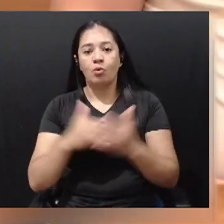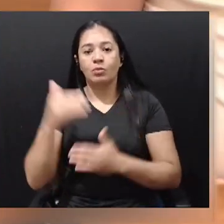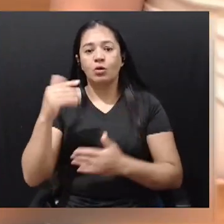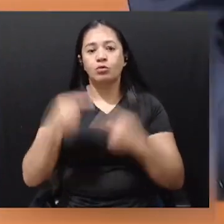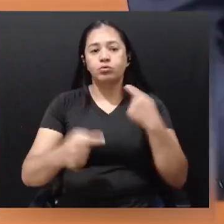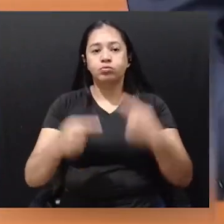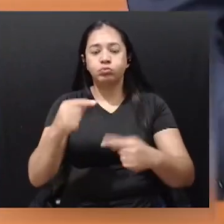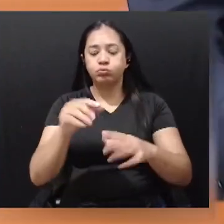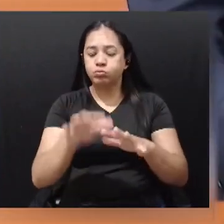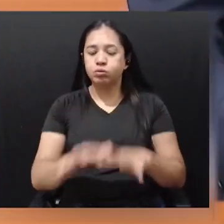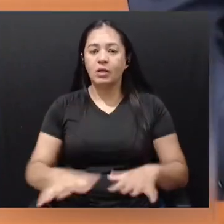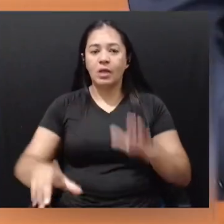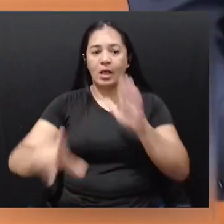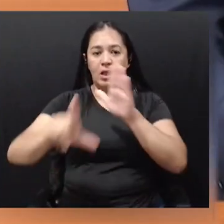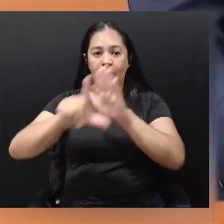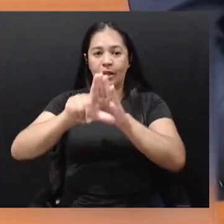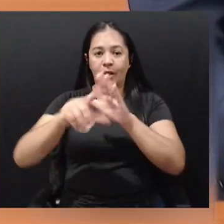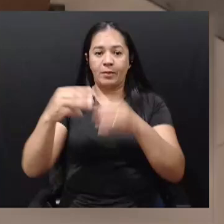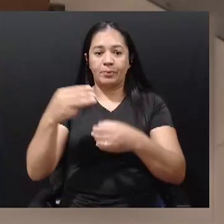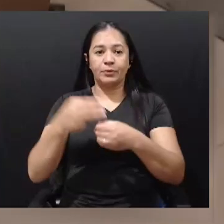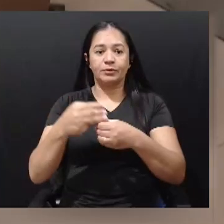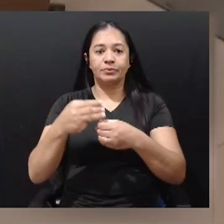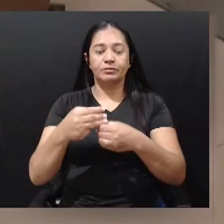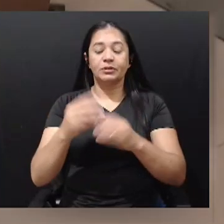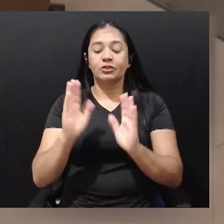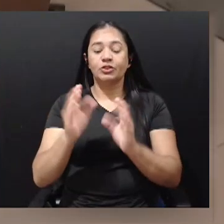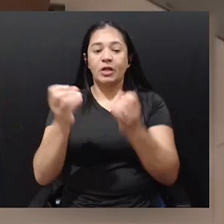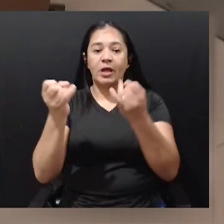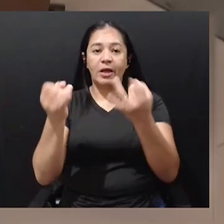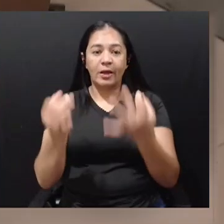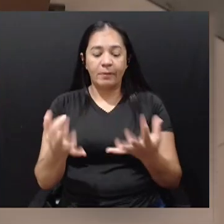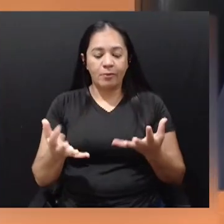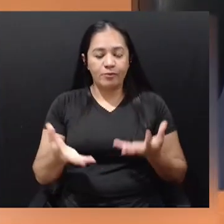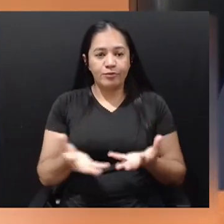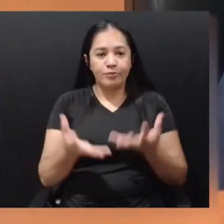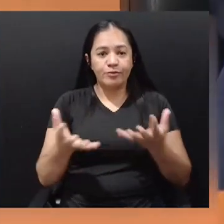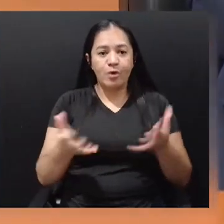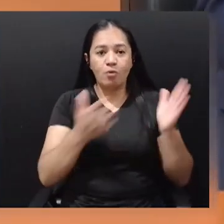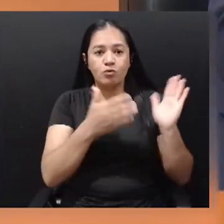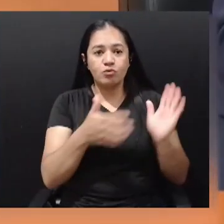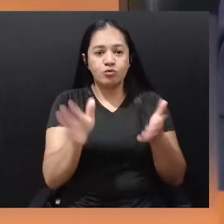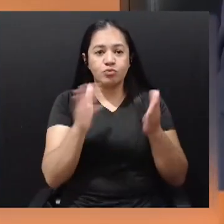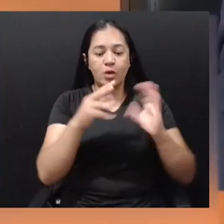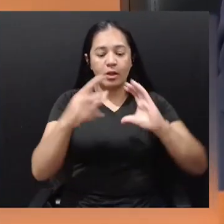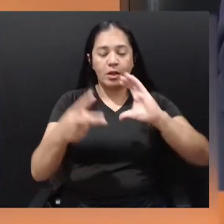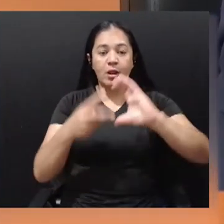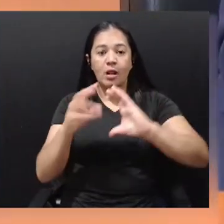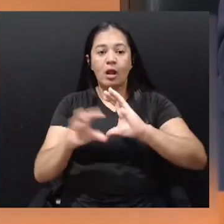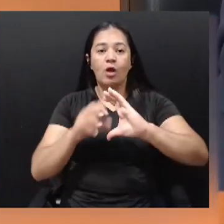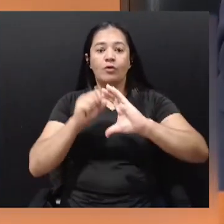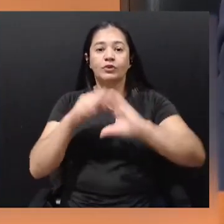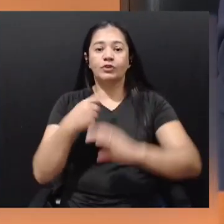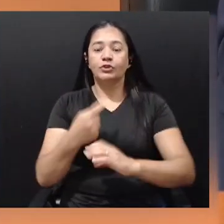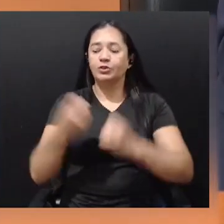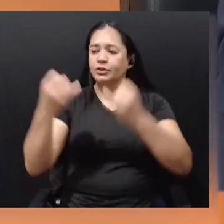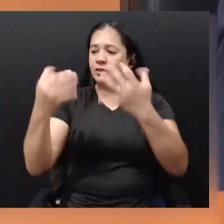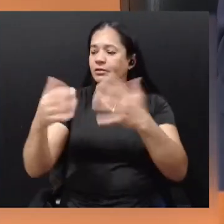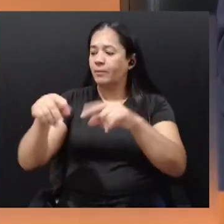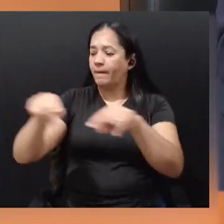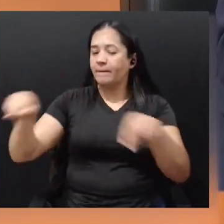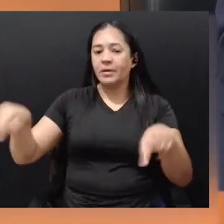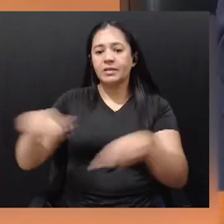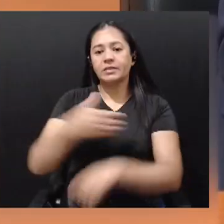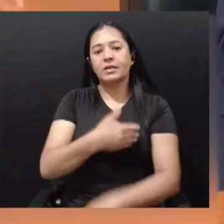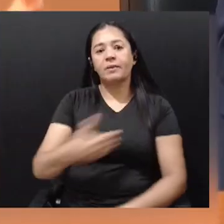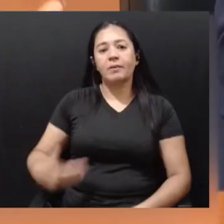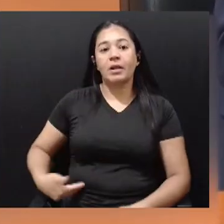legislação municipal que trata do incentivo à produção audiovisual. Quando a gente fala de sala pública, a gente fala de uma etapa